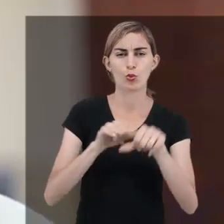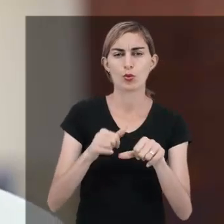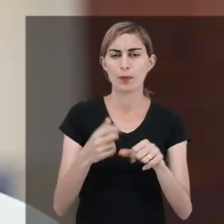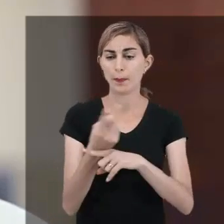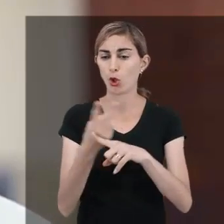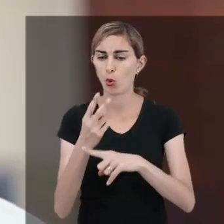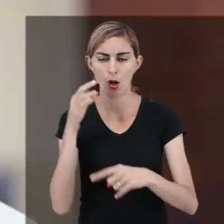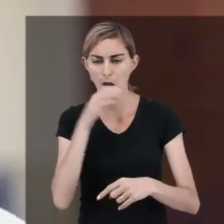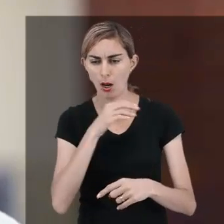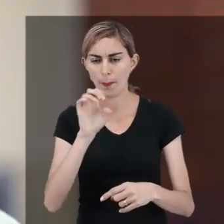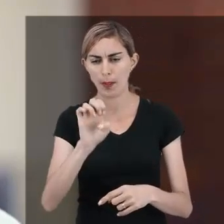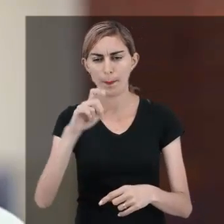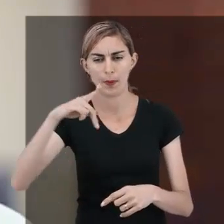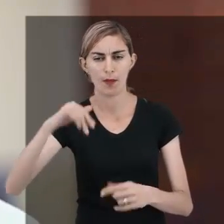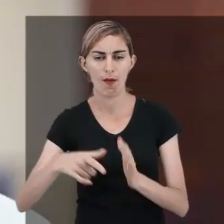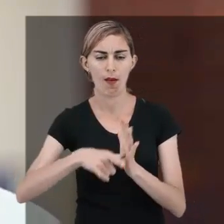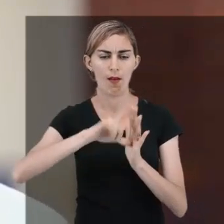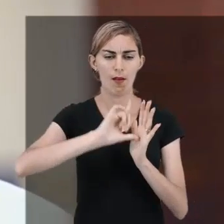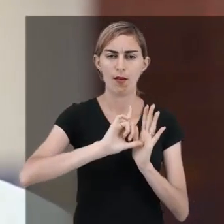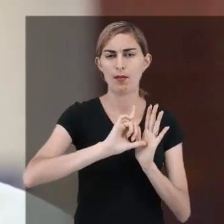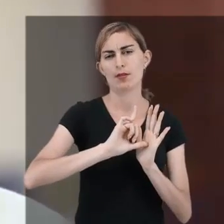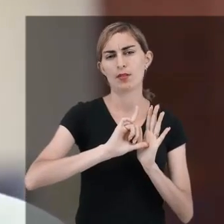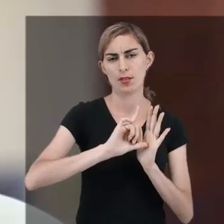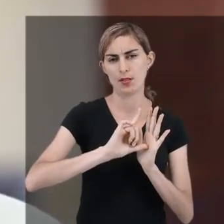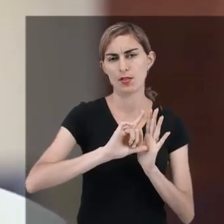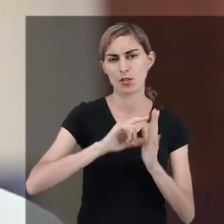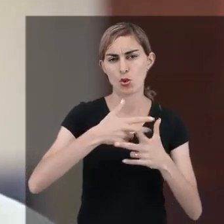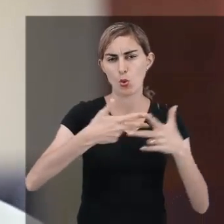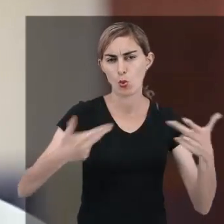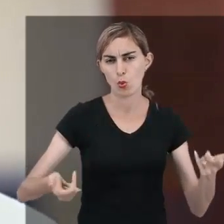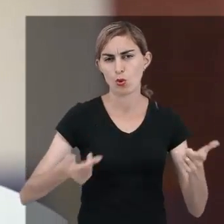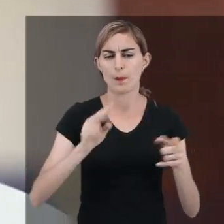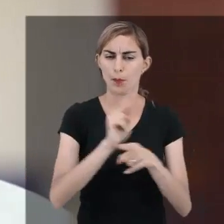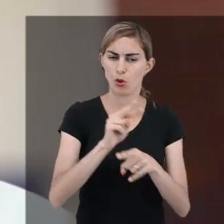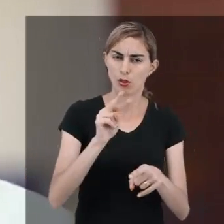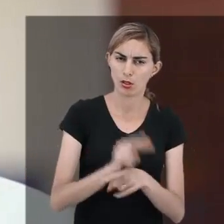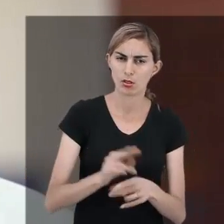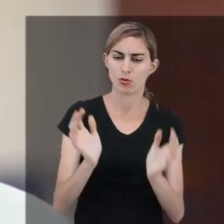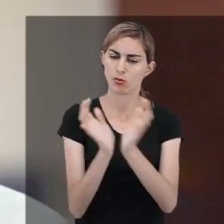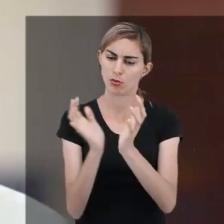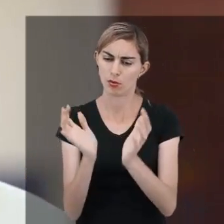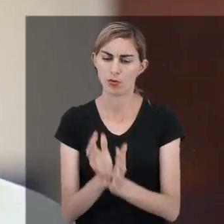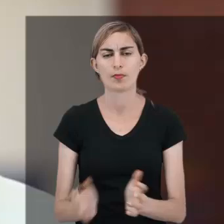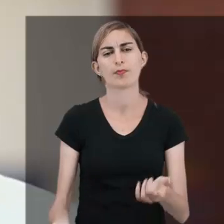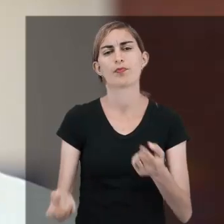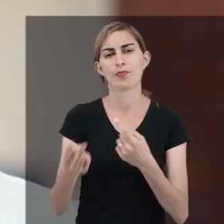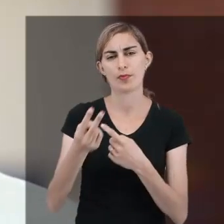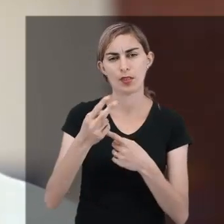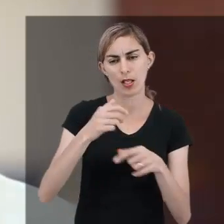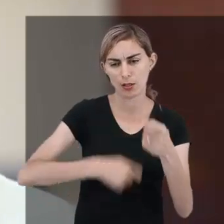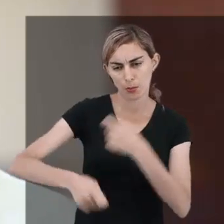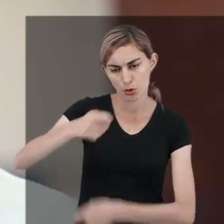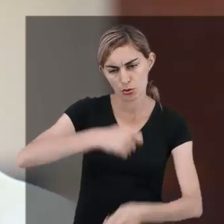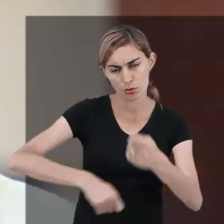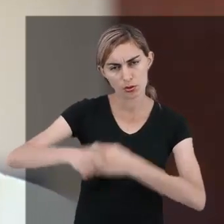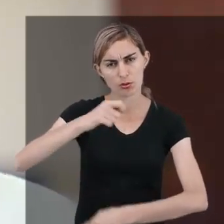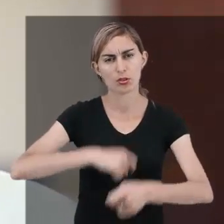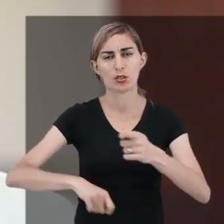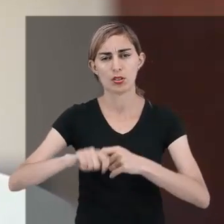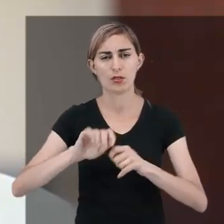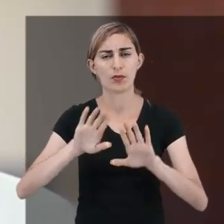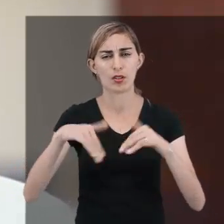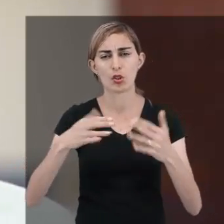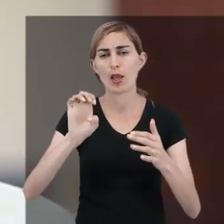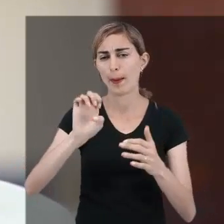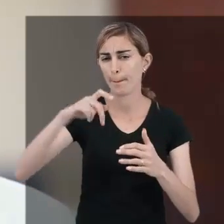logo o EPI antes de passar pelas outras medidas de controle, a proteção coletiva, as medidas administrativas. Então o